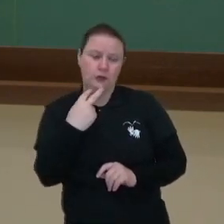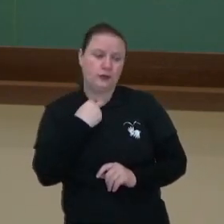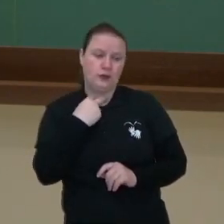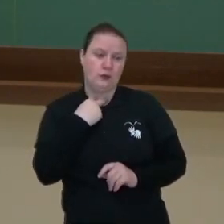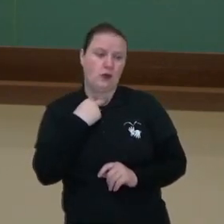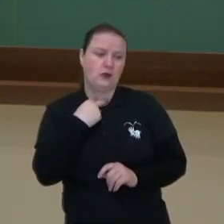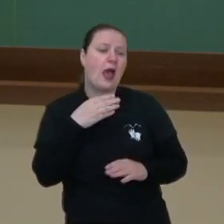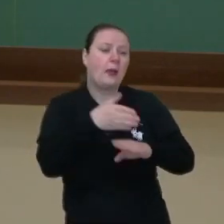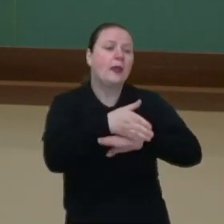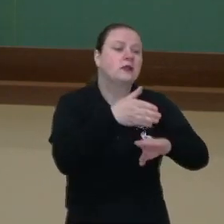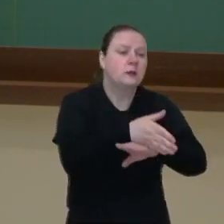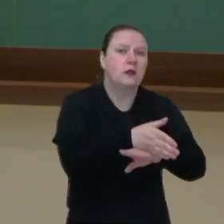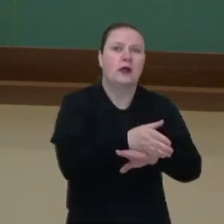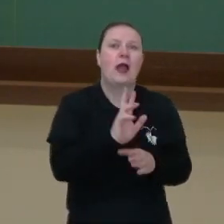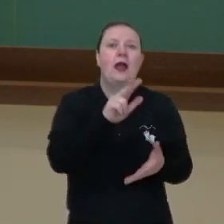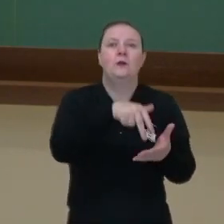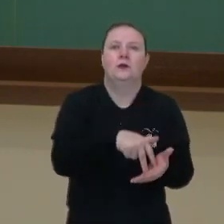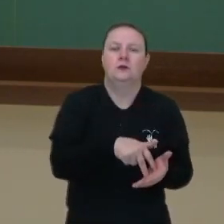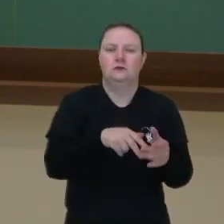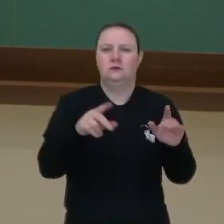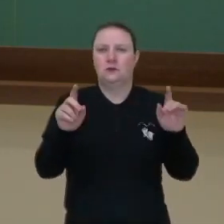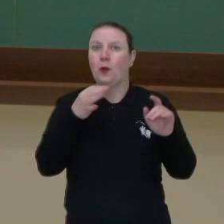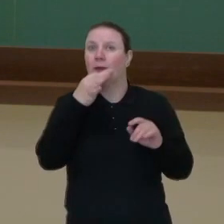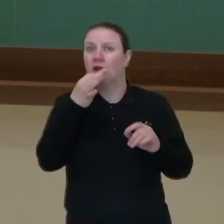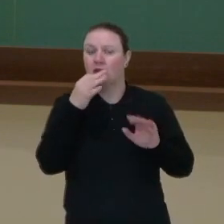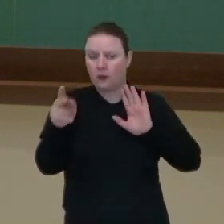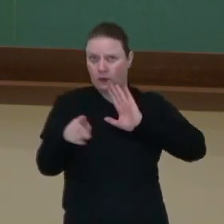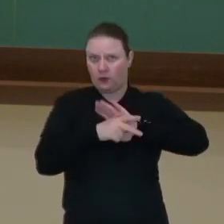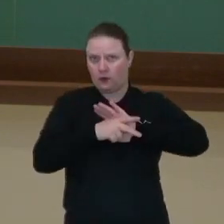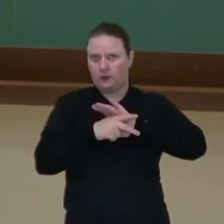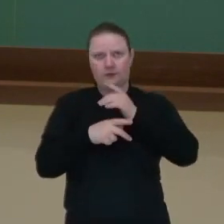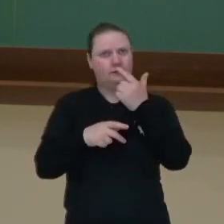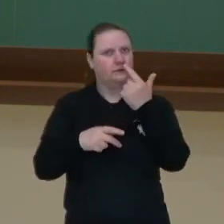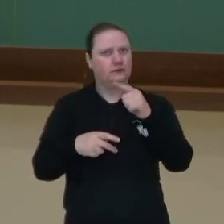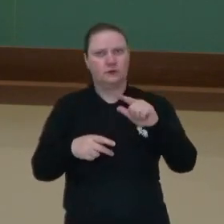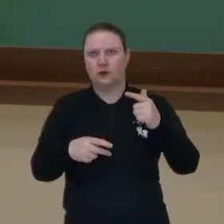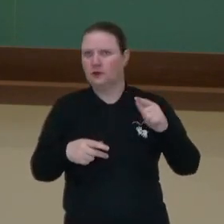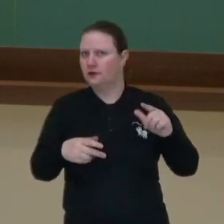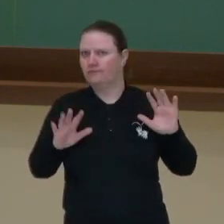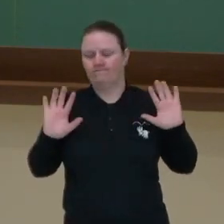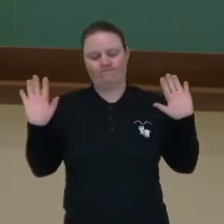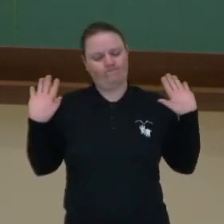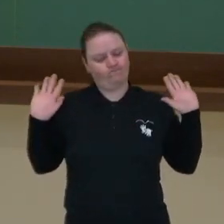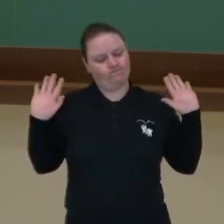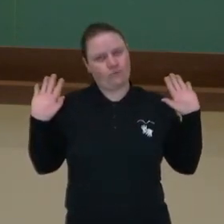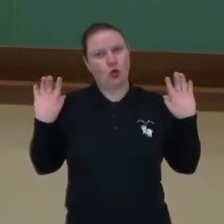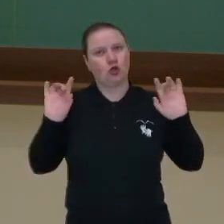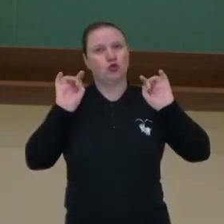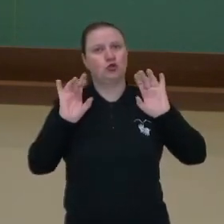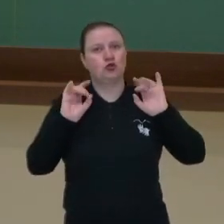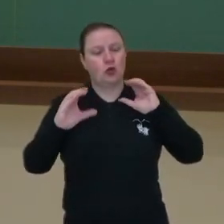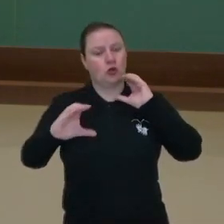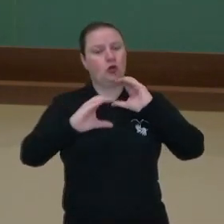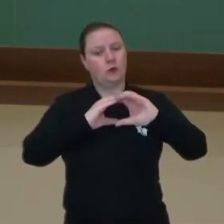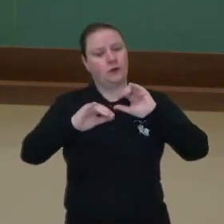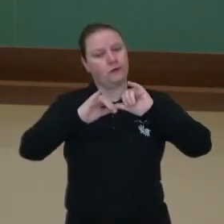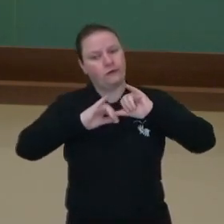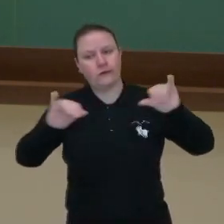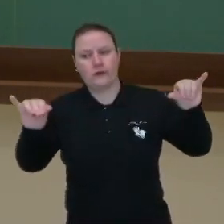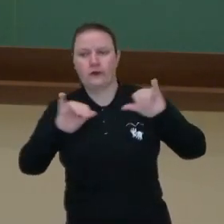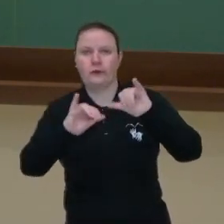não vou assumir ali uma posição, uma opinião em relação àquele fato. Eu simplesmente comunico o